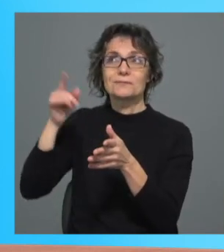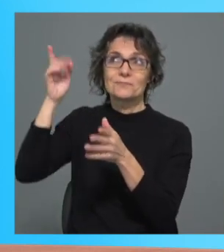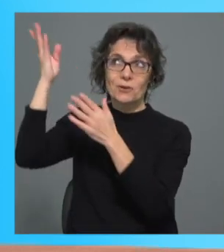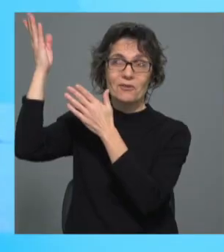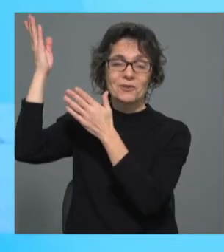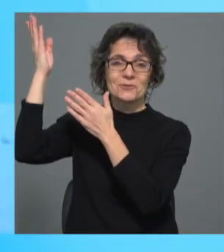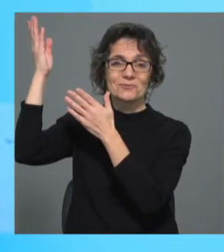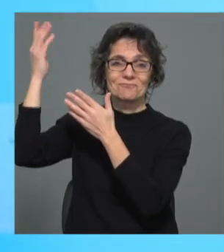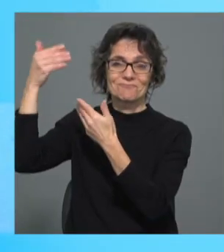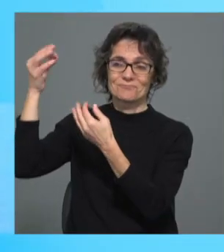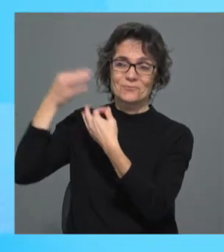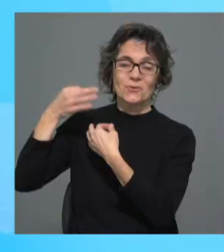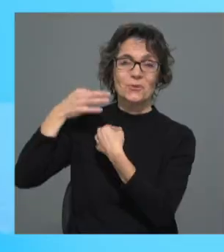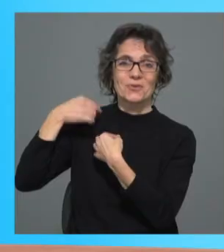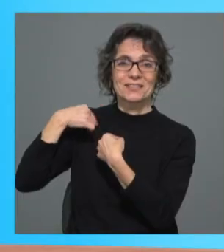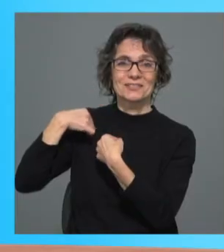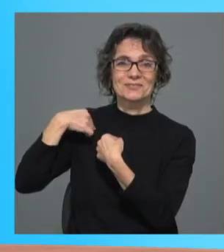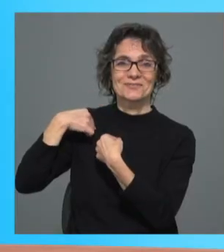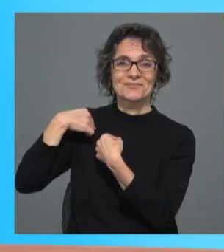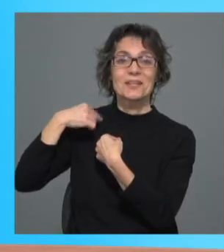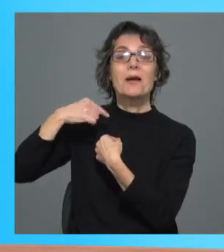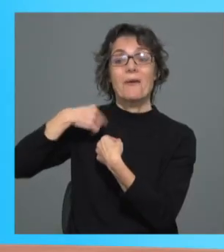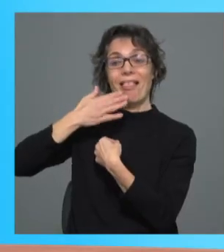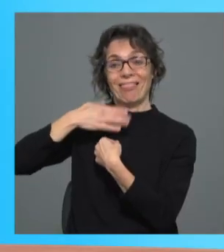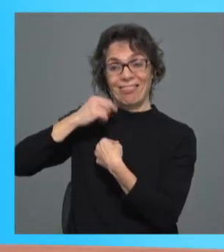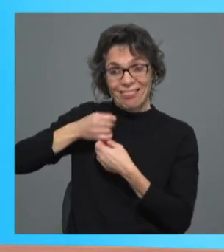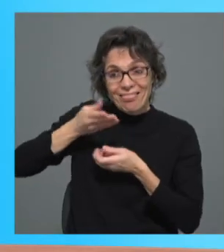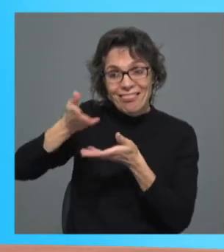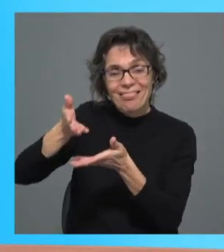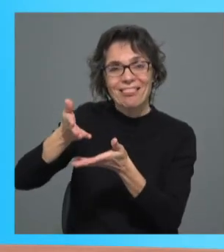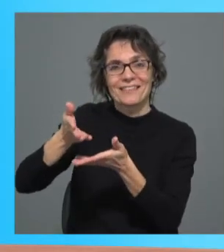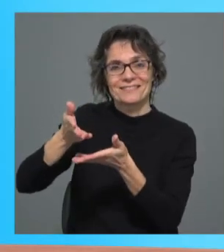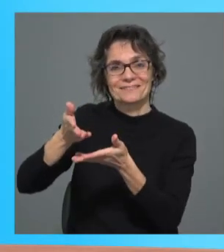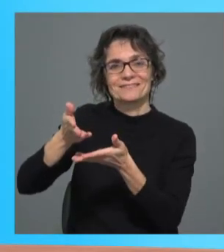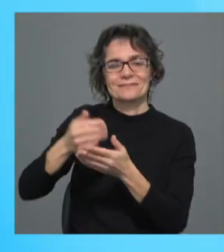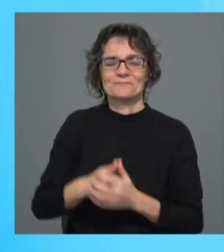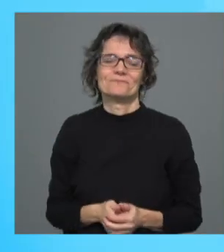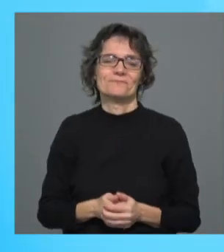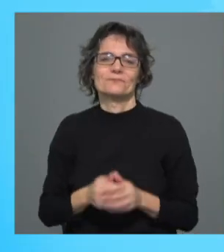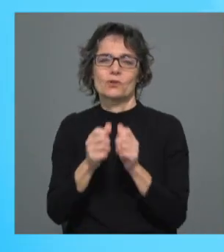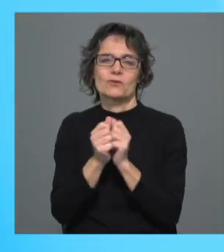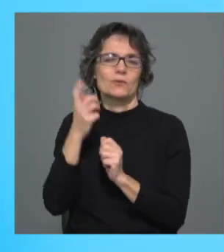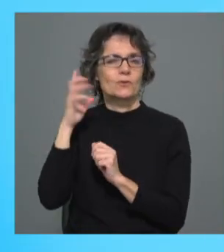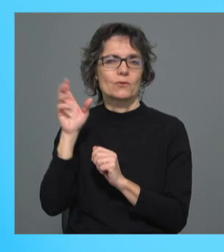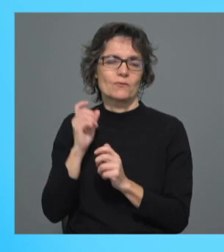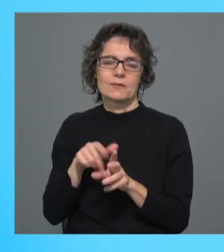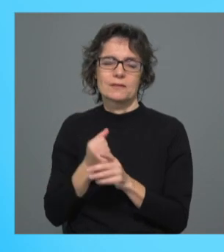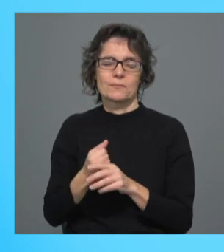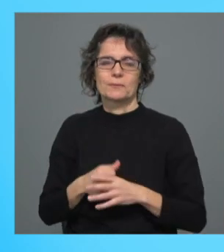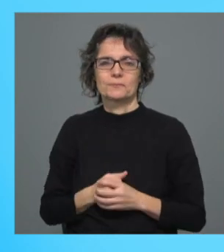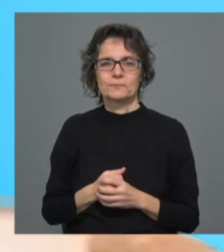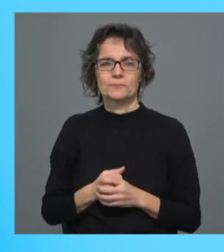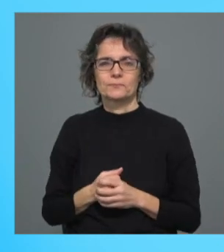nós. Ele cuida de nós, cura-nos e escuta a nossa oração. E na segunda leitura, a primeira Epístola de Paulo aos